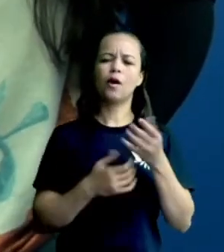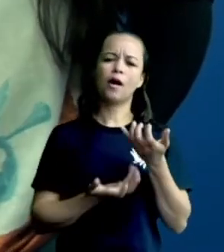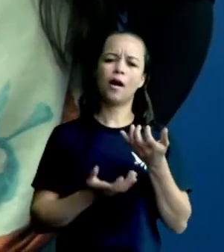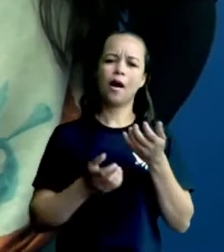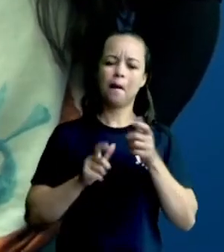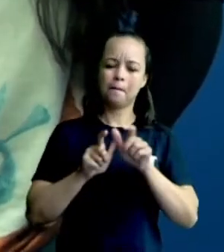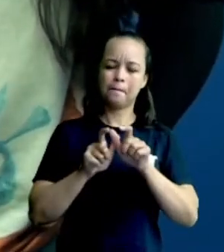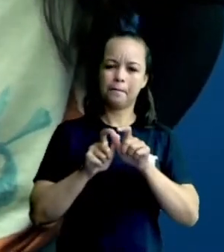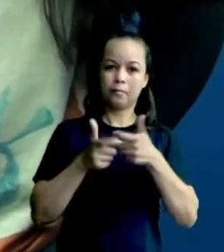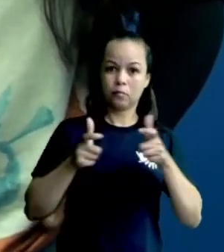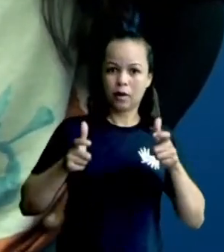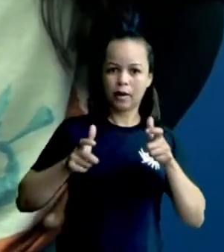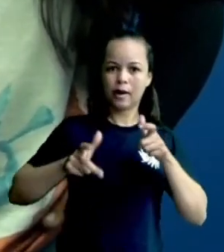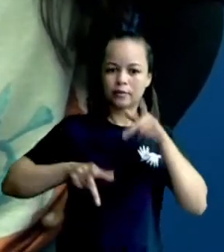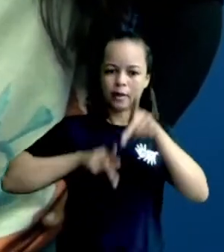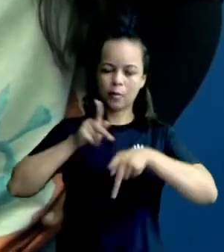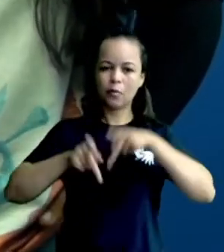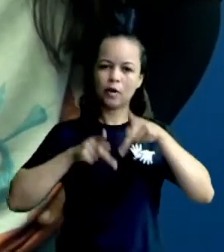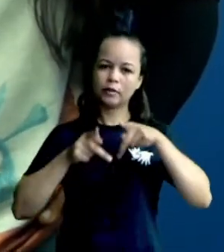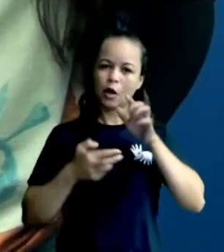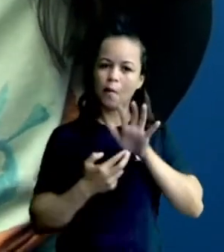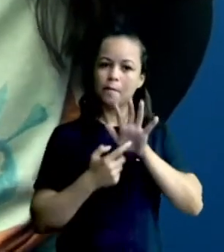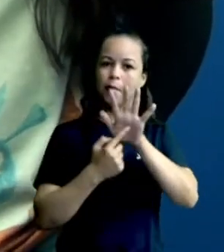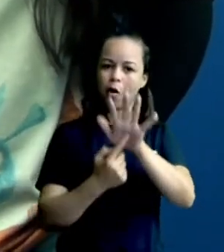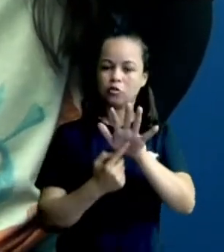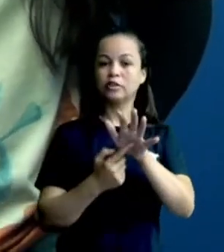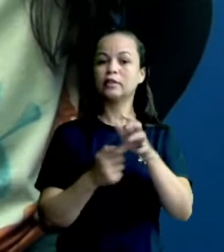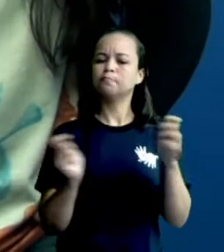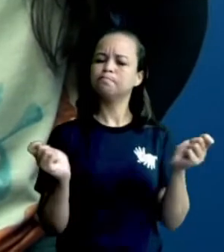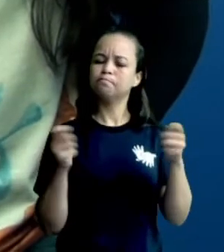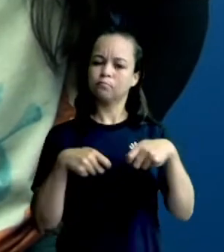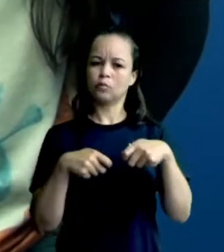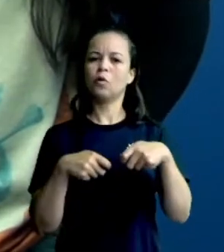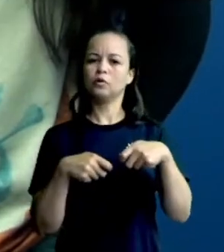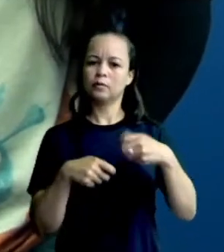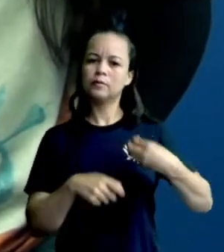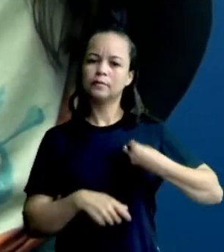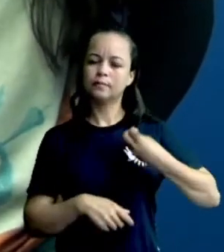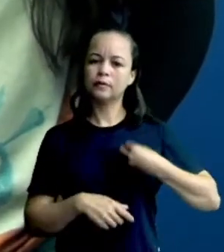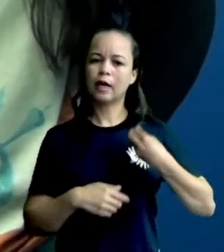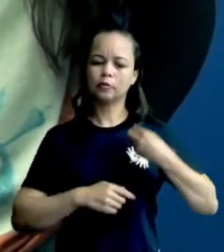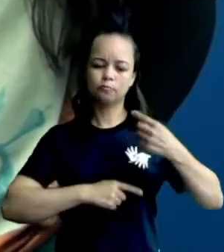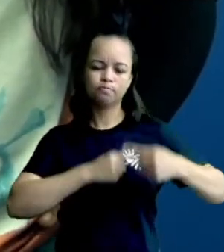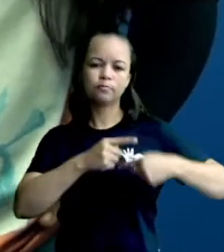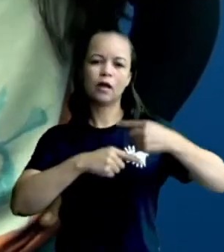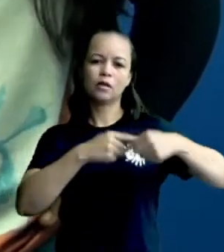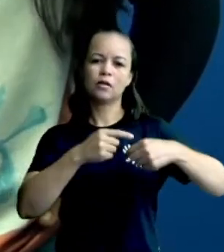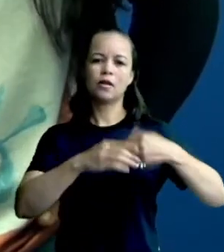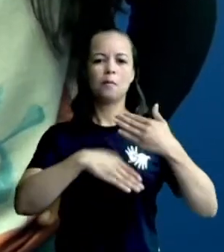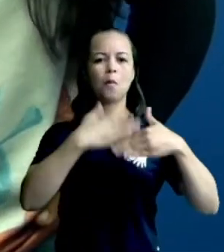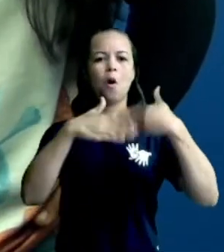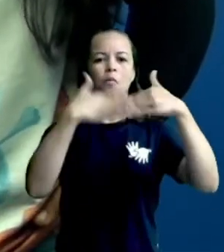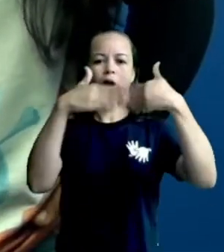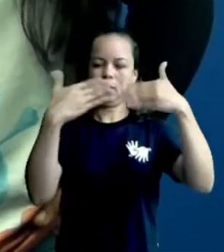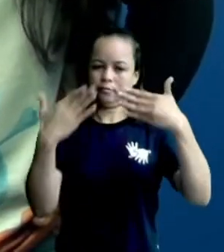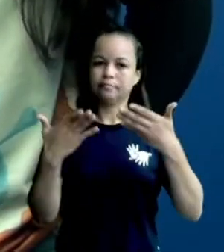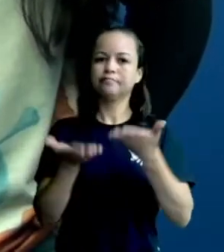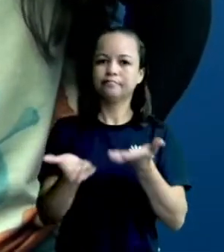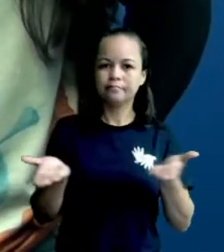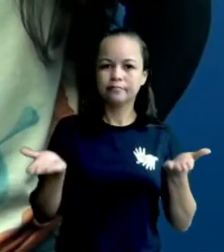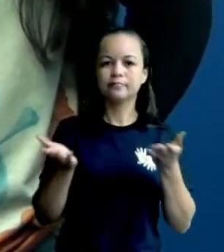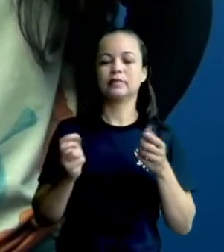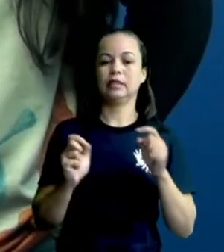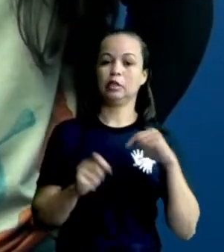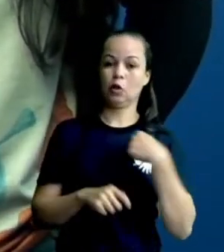certo? Mostra também que existe a possibilidade de desenvolvimento. E nossa cidade